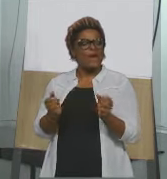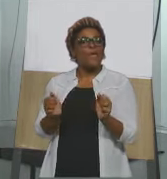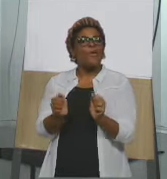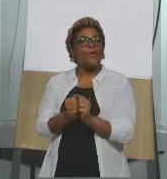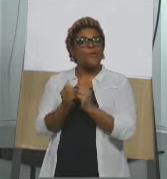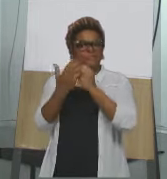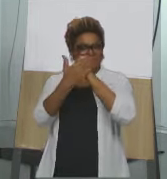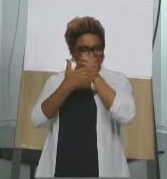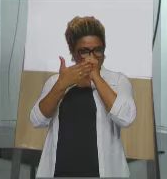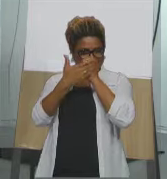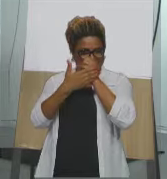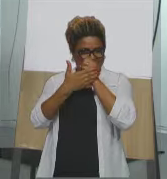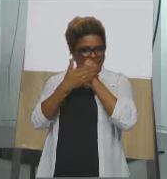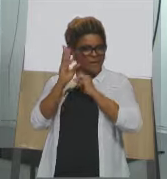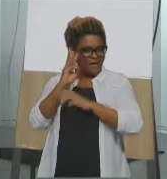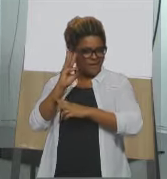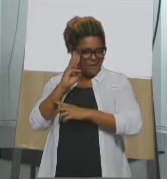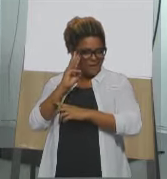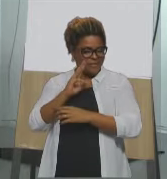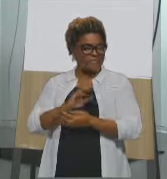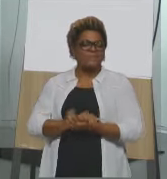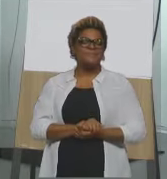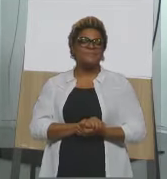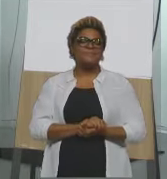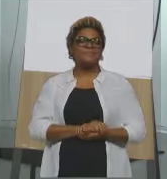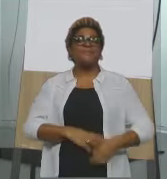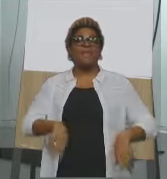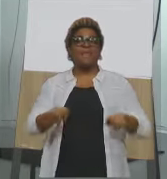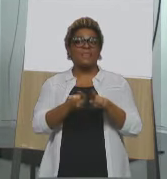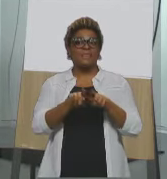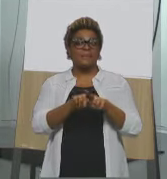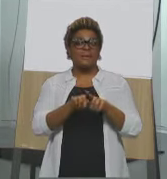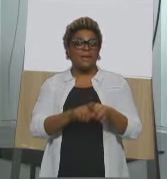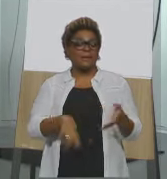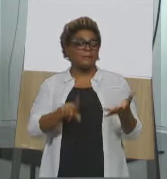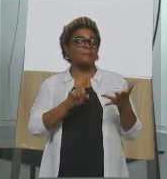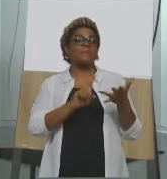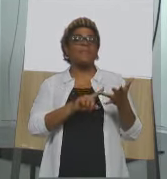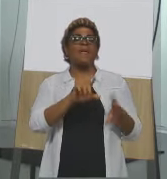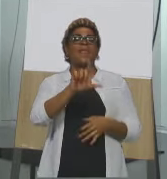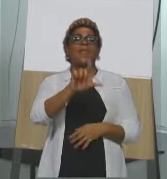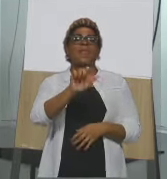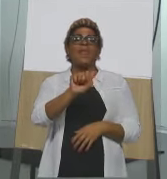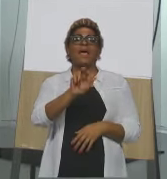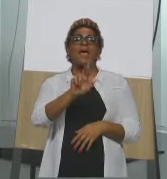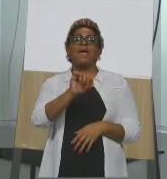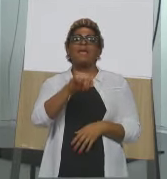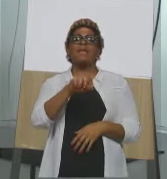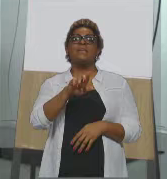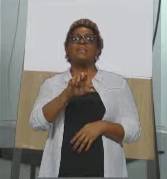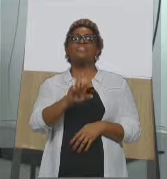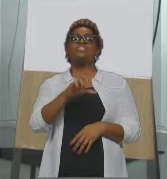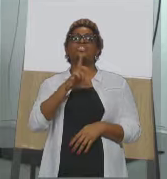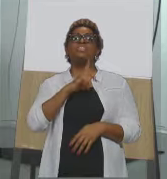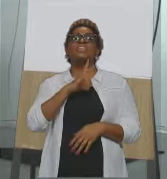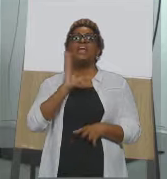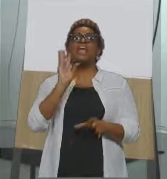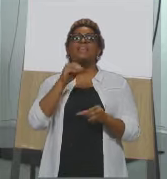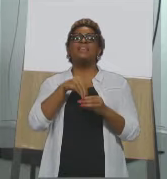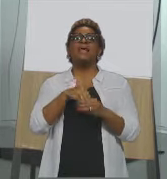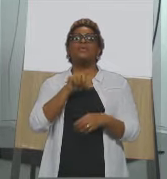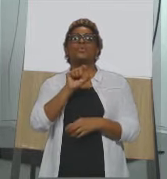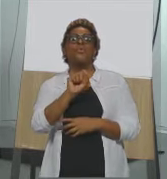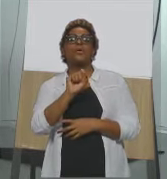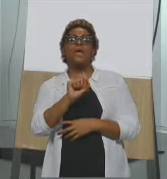nossa. A laringe é um órgão que nós vamos encontrar as cordas vocais. Então, quando o ar passa, vibra